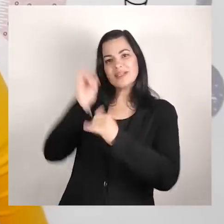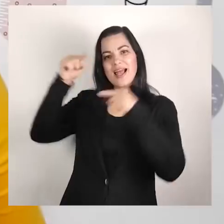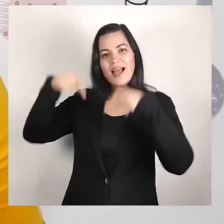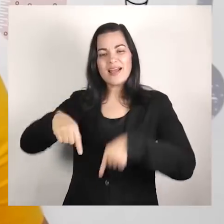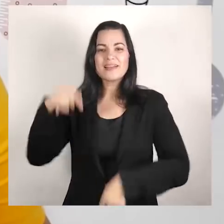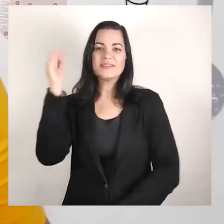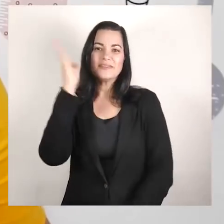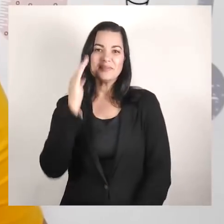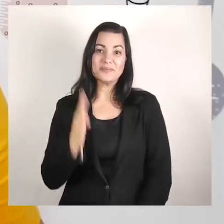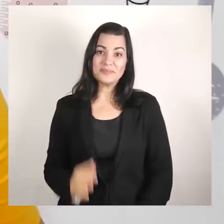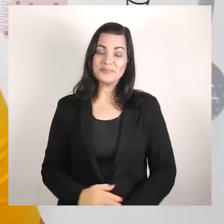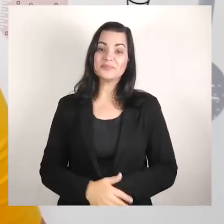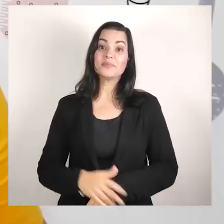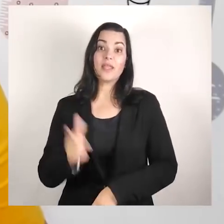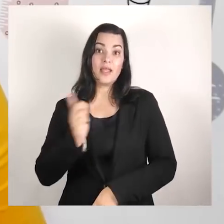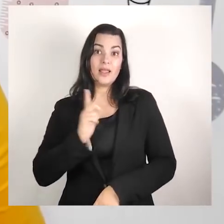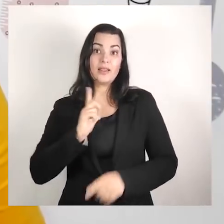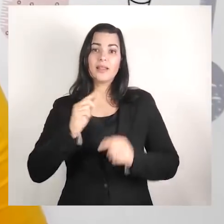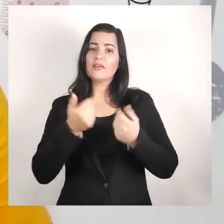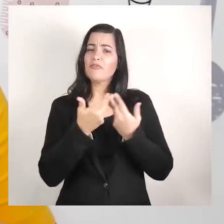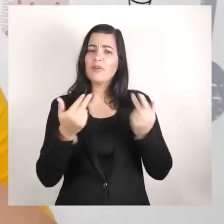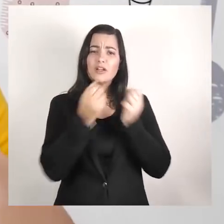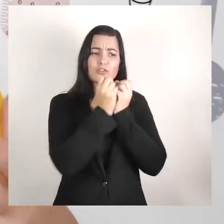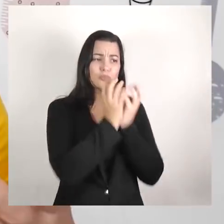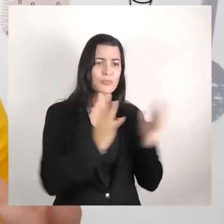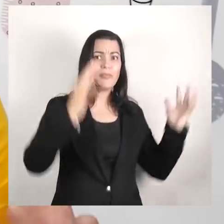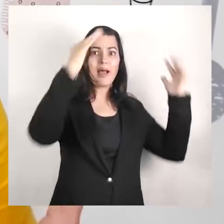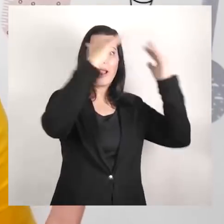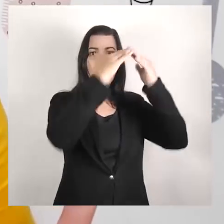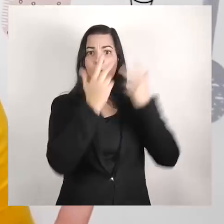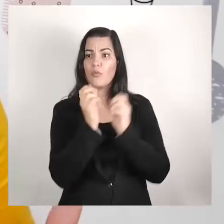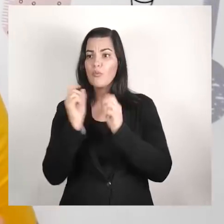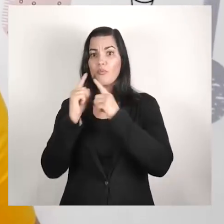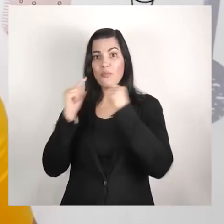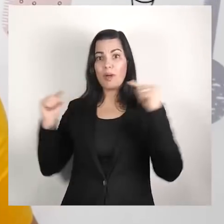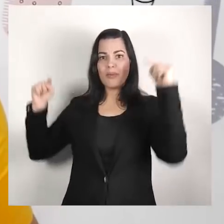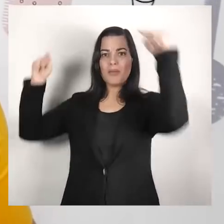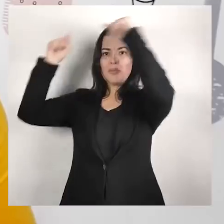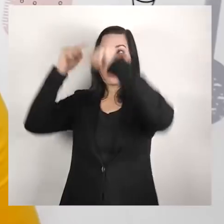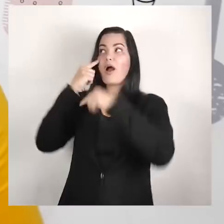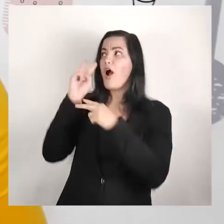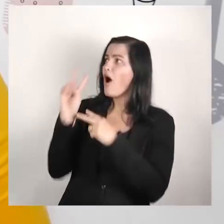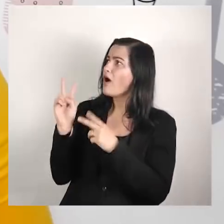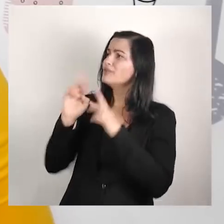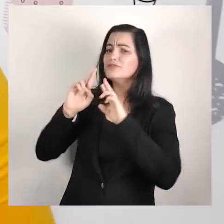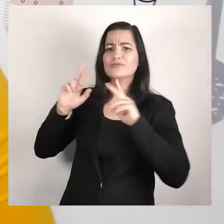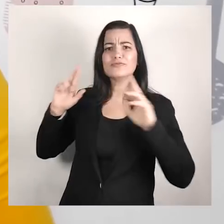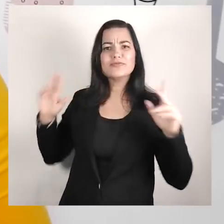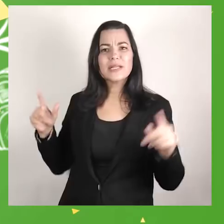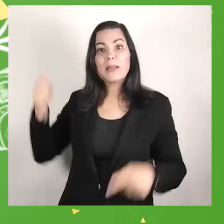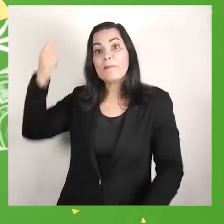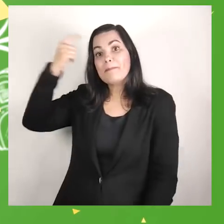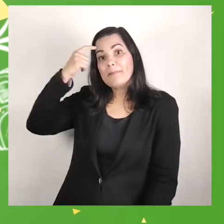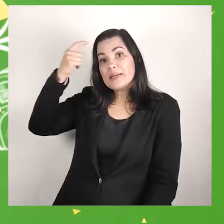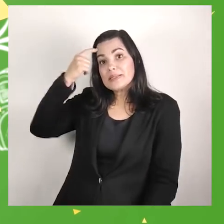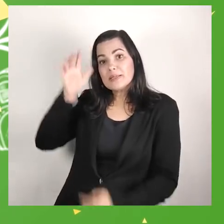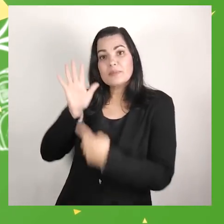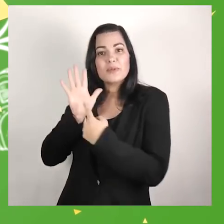ser balões com linhas tracejadas, balões de pensamento. Observa aí a imagem que eu vou te